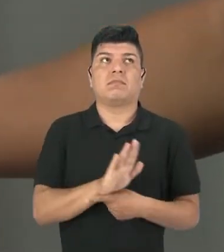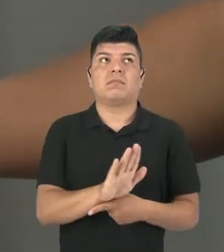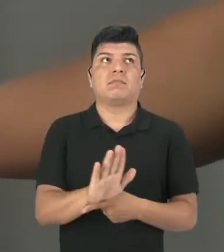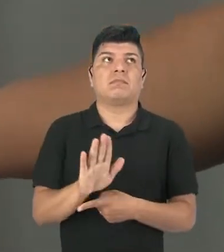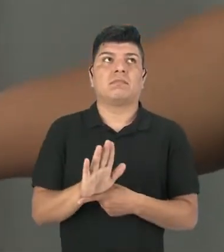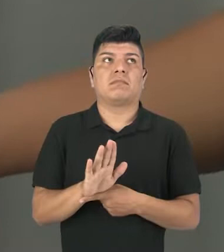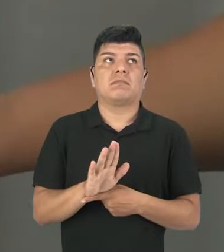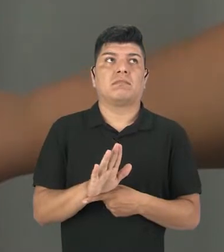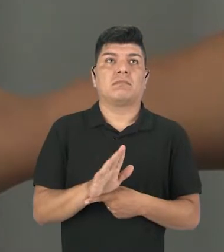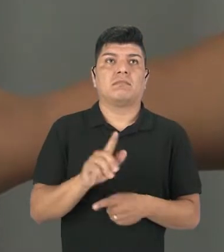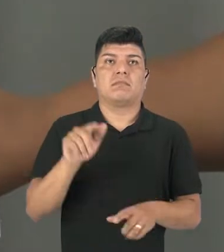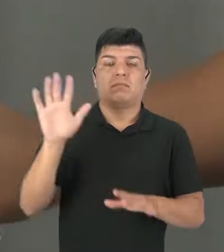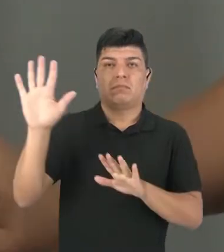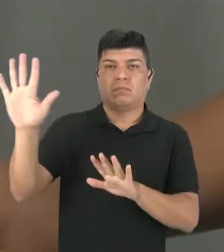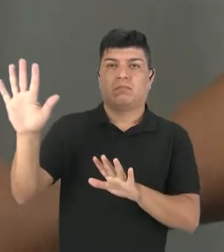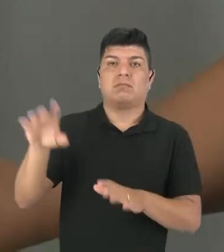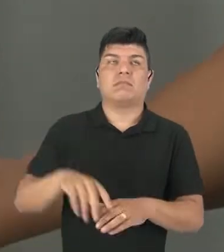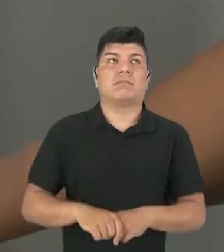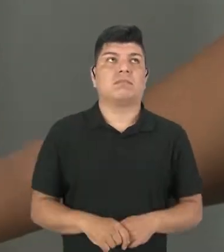doações de próteses de lá.